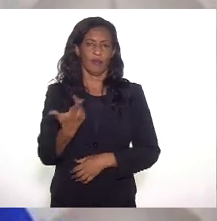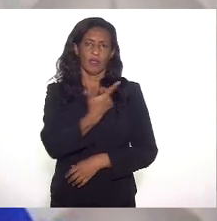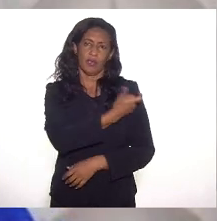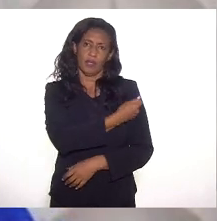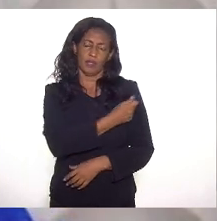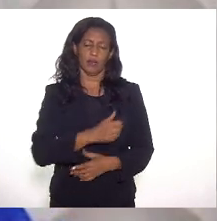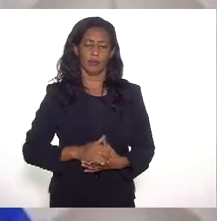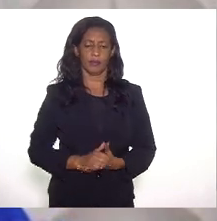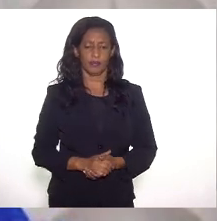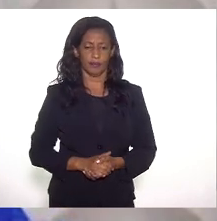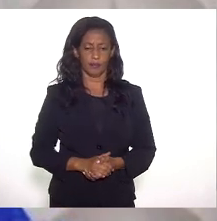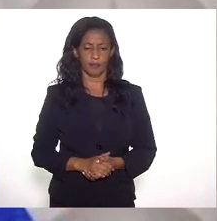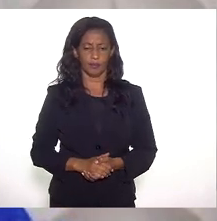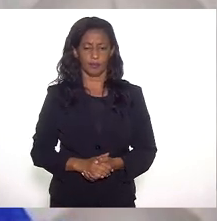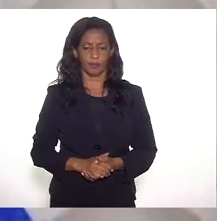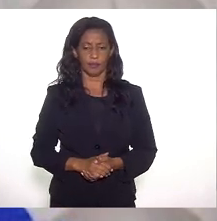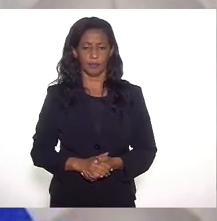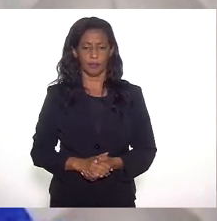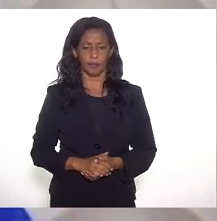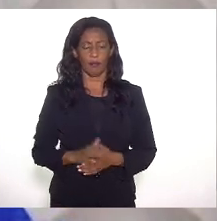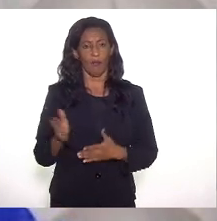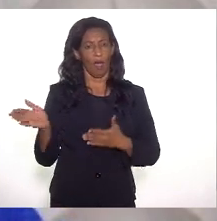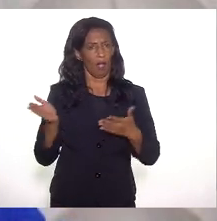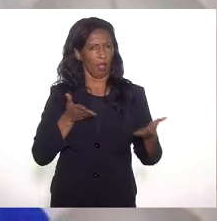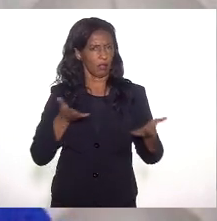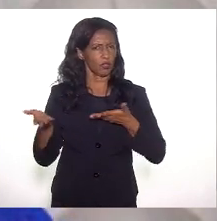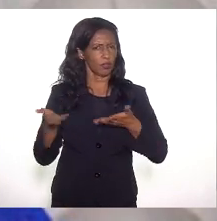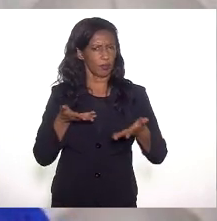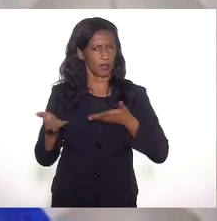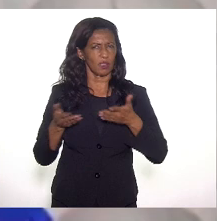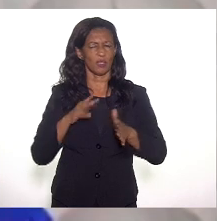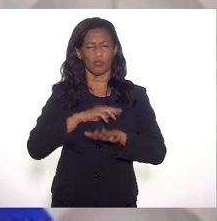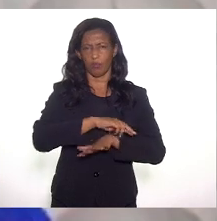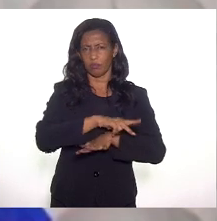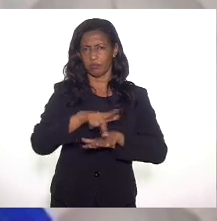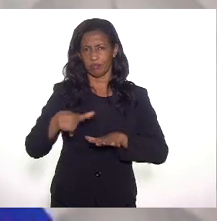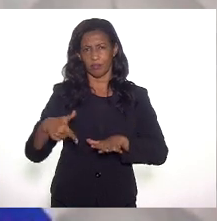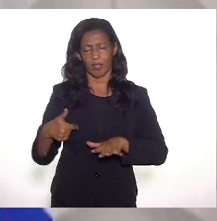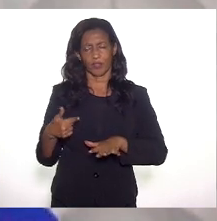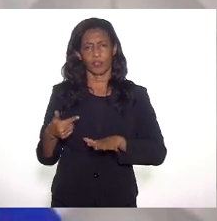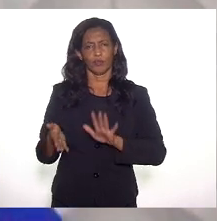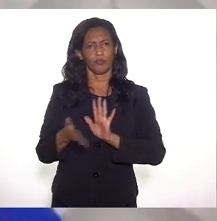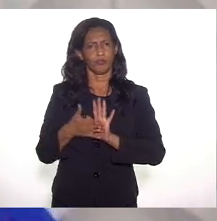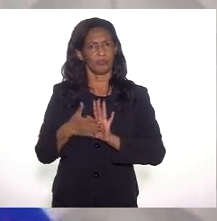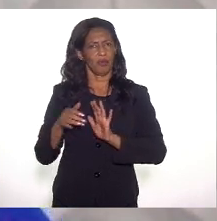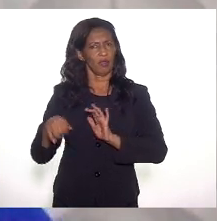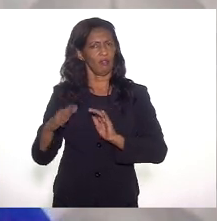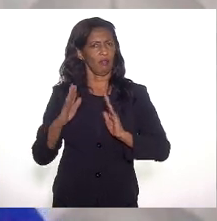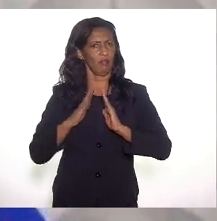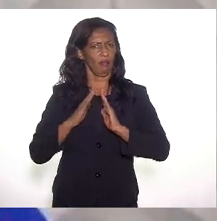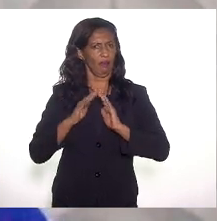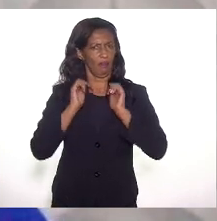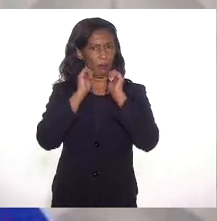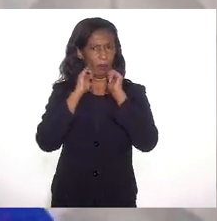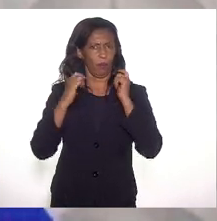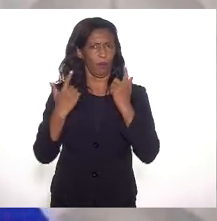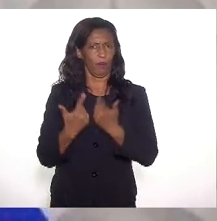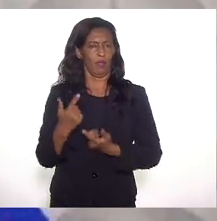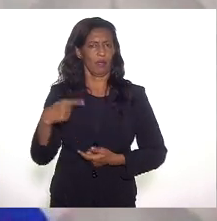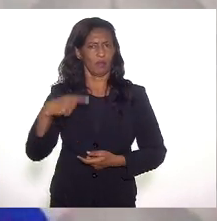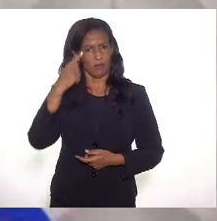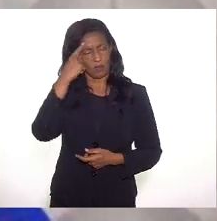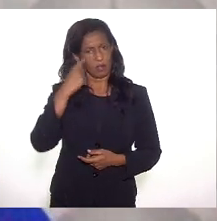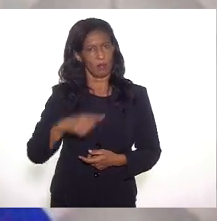vacinação. Há em tramitação vários projetos na casa. Essa demanda foi trazida por Vossa